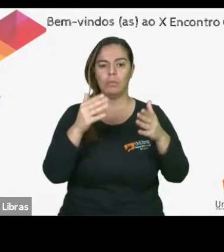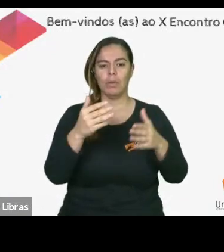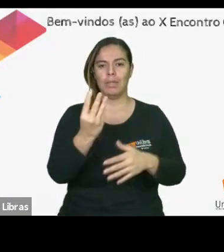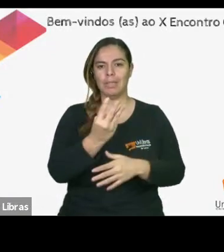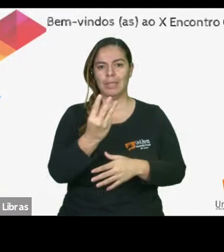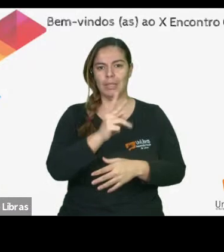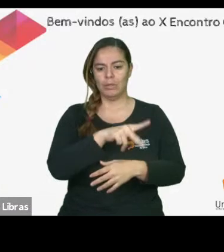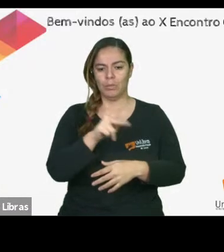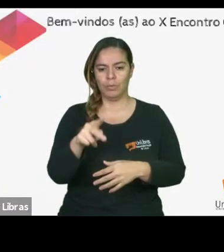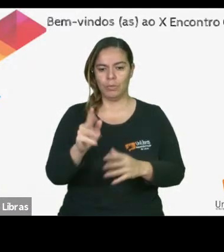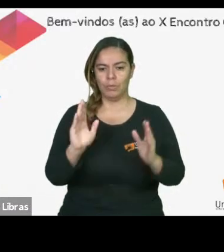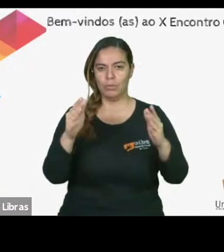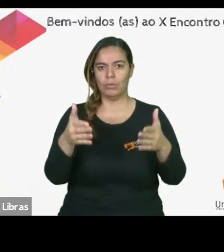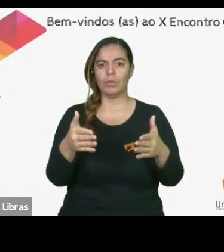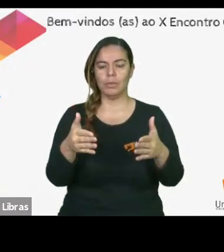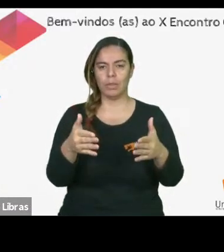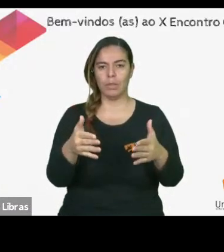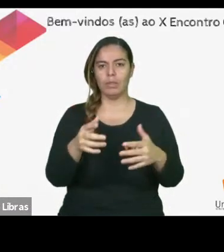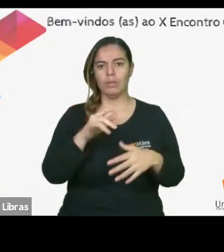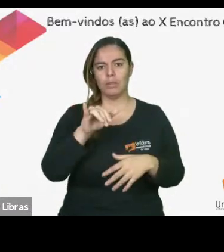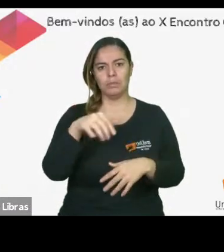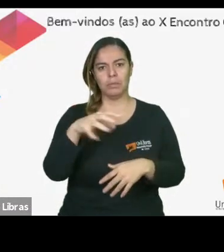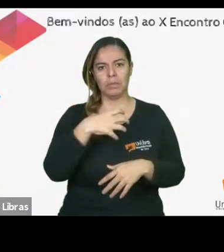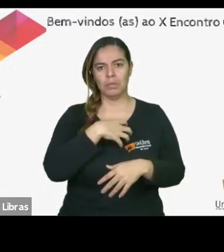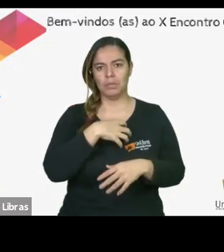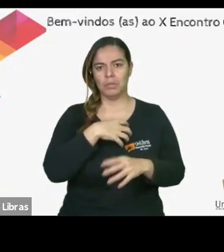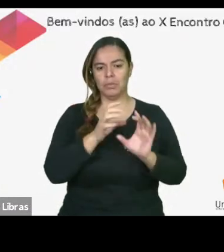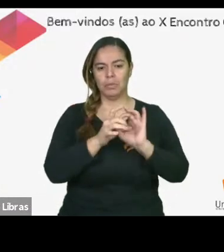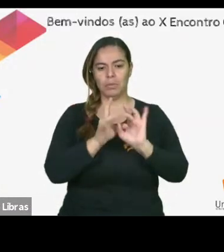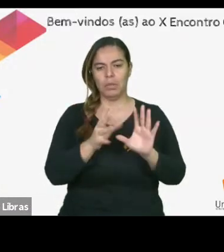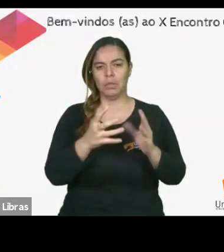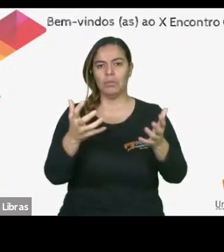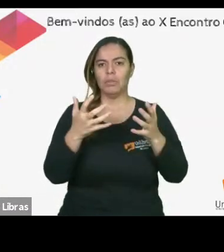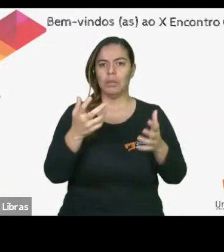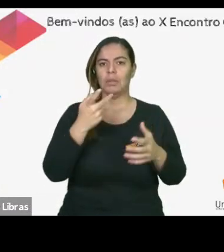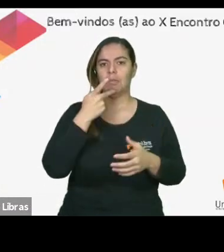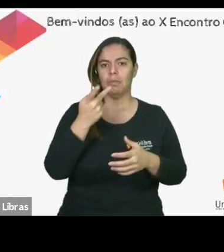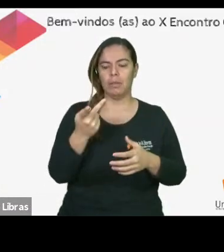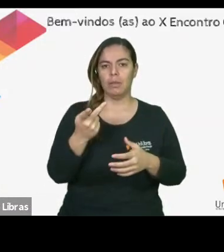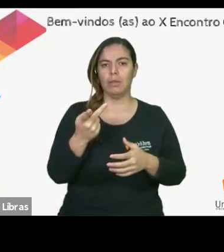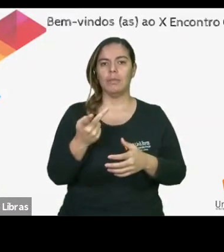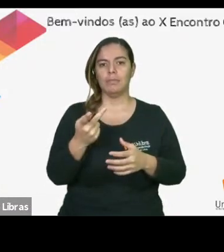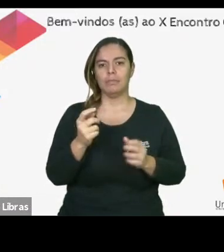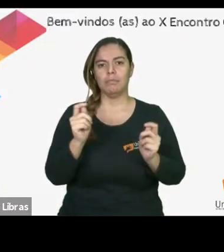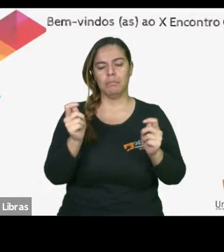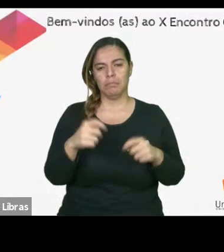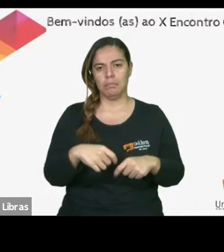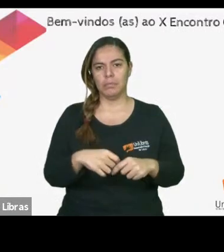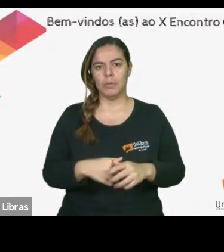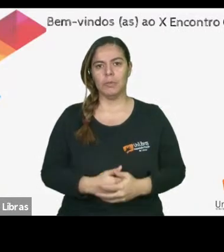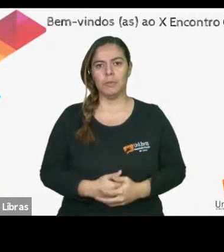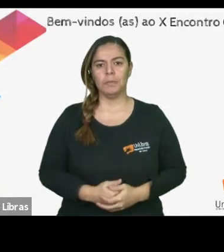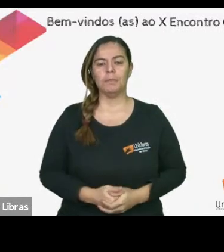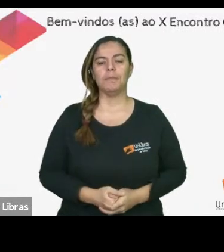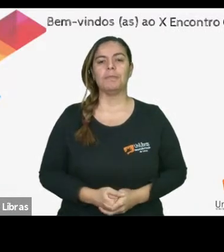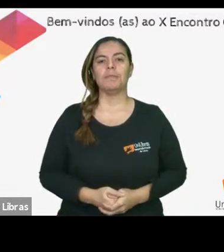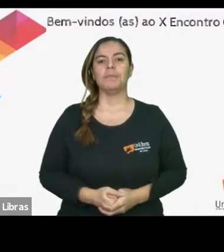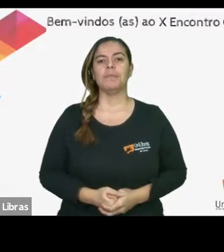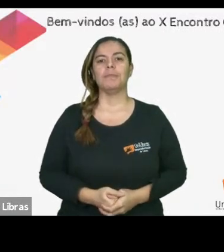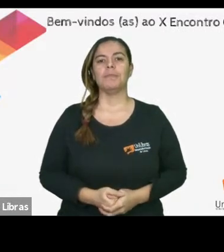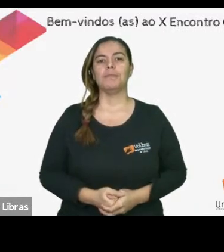professores. E quem se sentir à vontade, quiser comentar, por favor, tá?